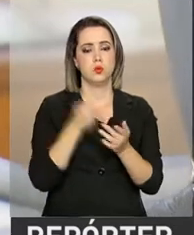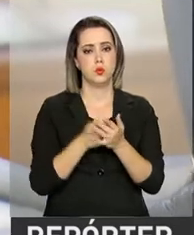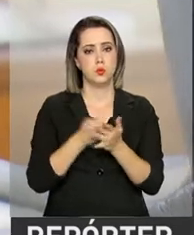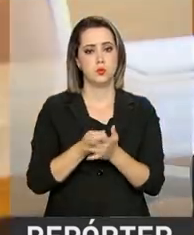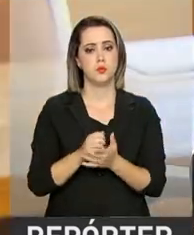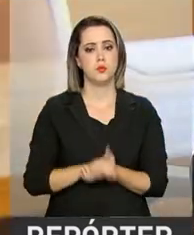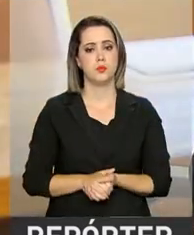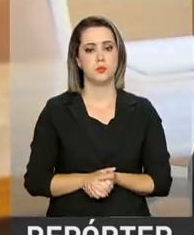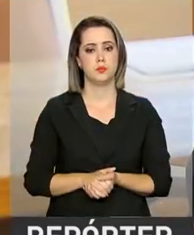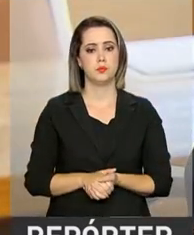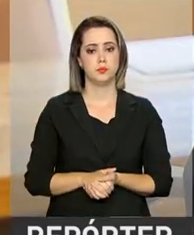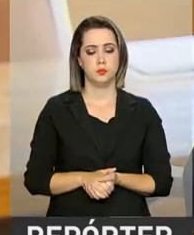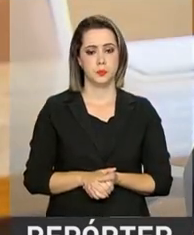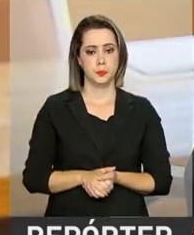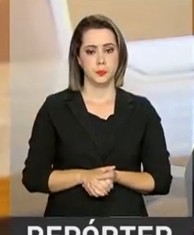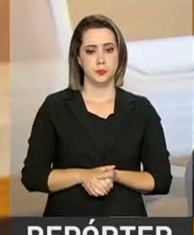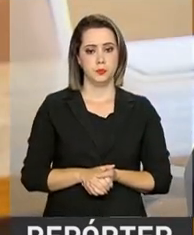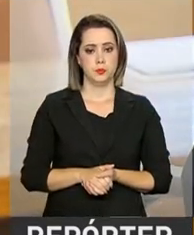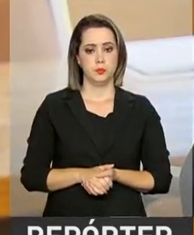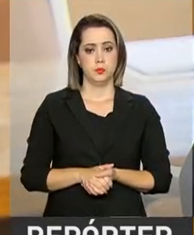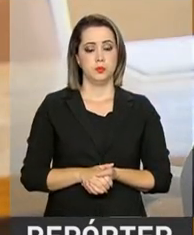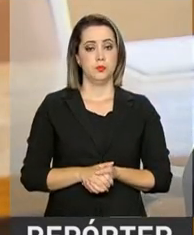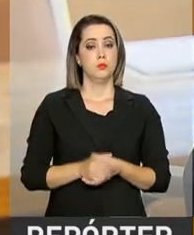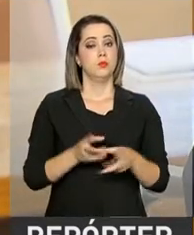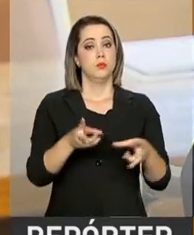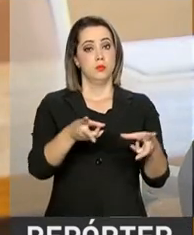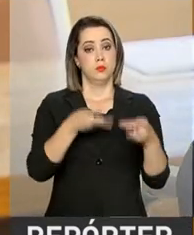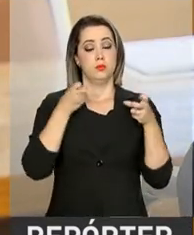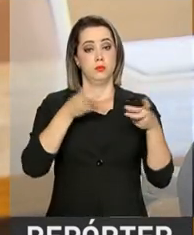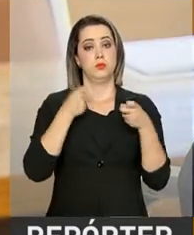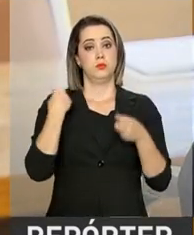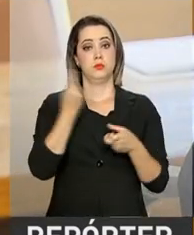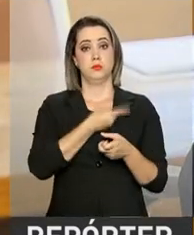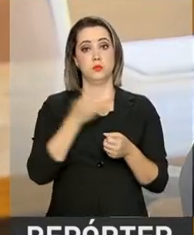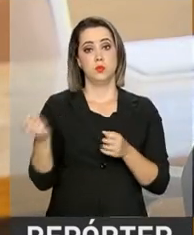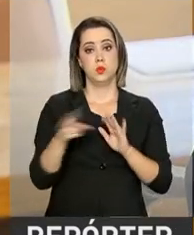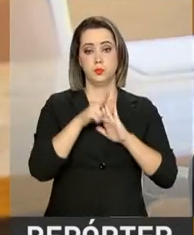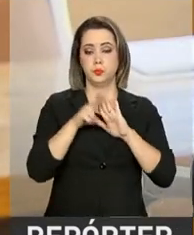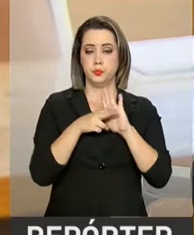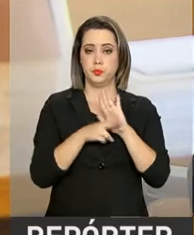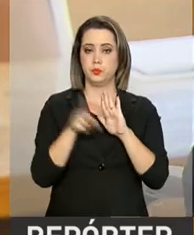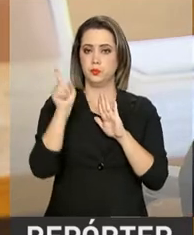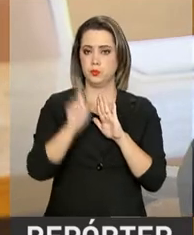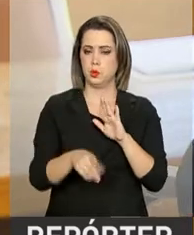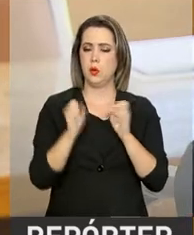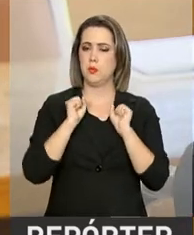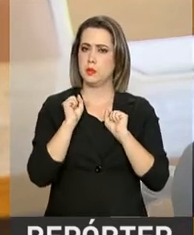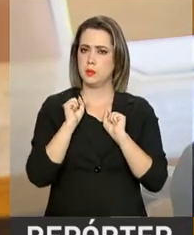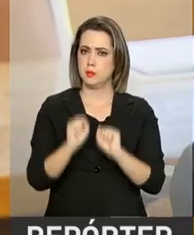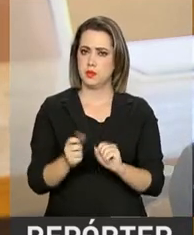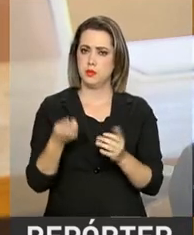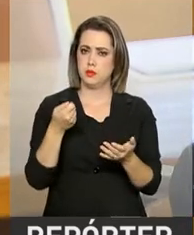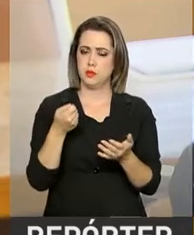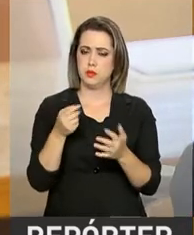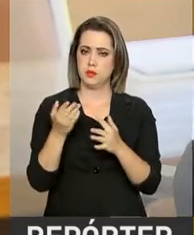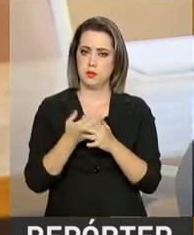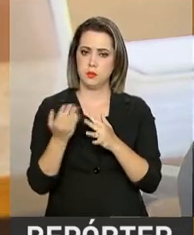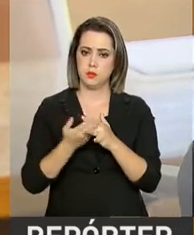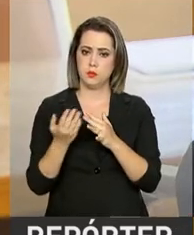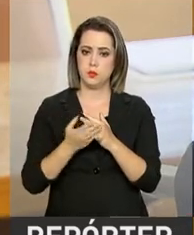com a expectativa com a nova lação em termos de benefício o cliente é exatamente essa possibilidade do parcelamento